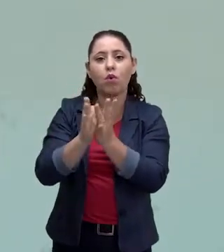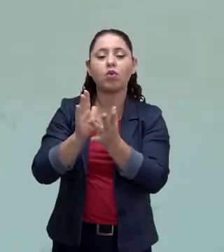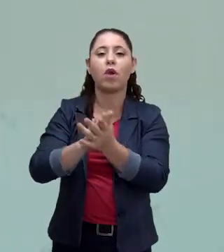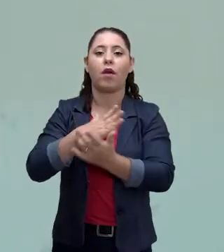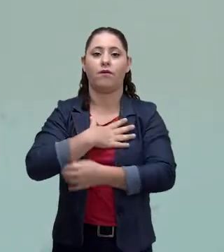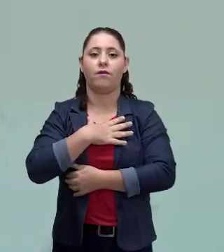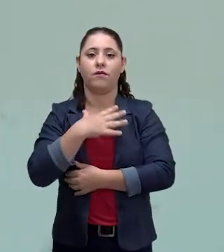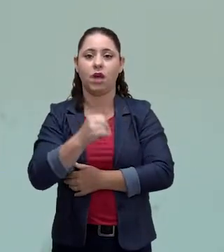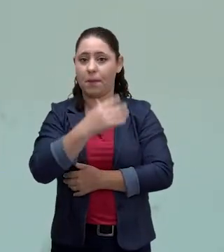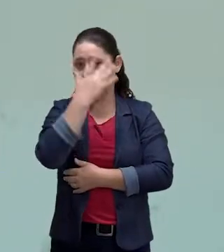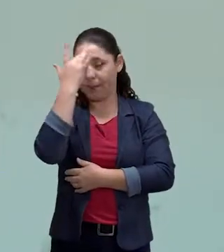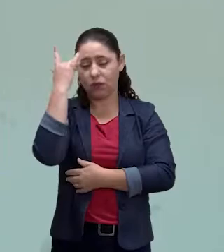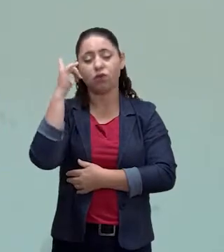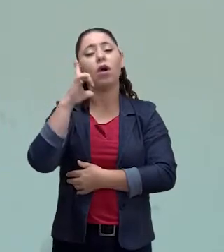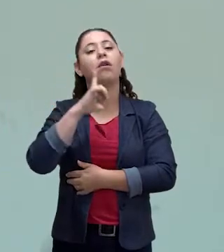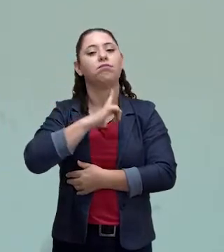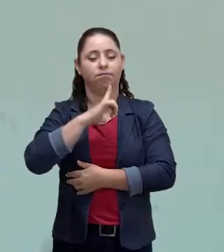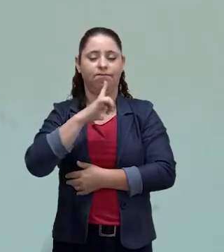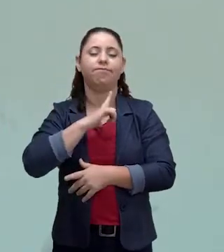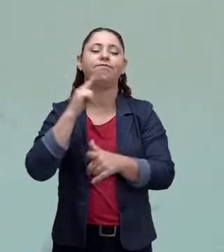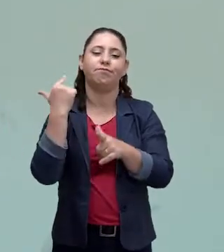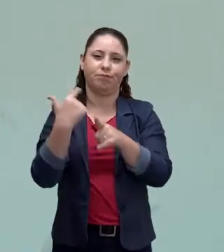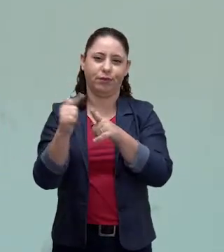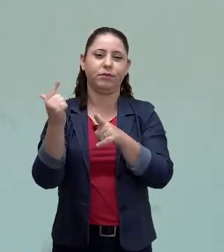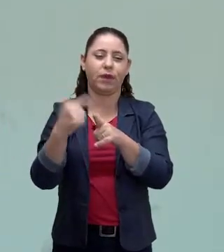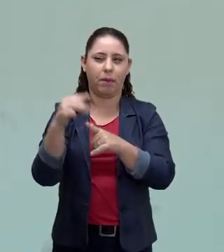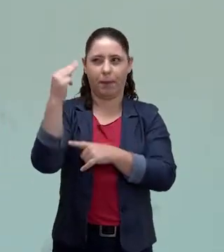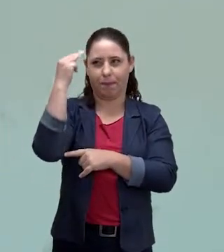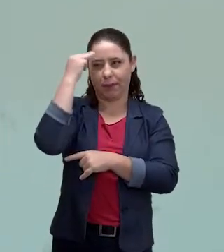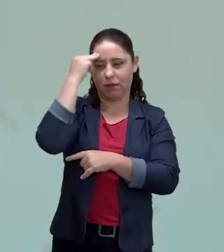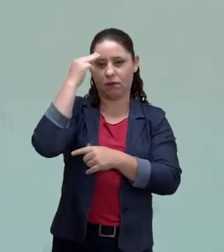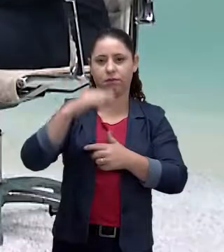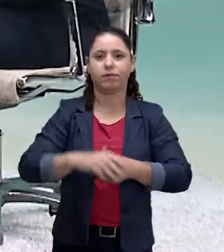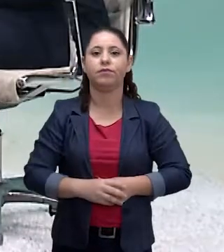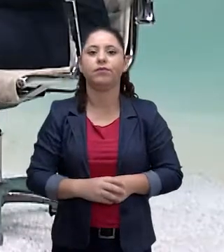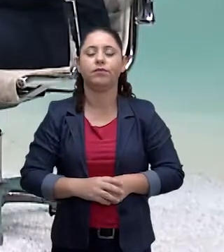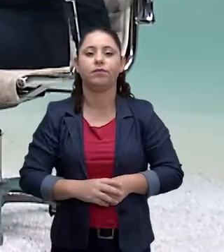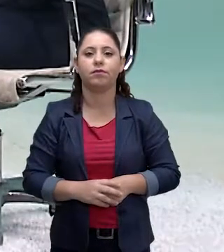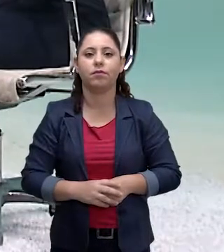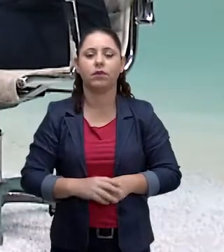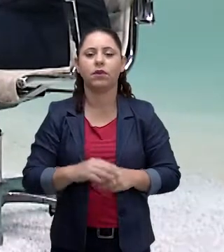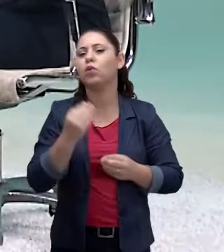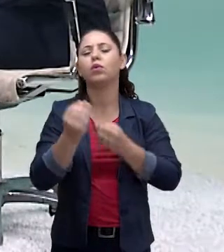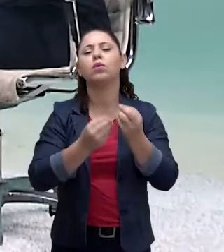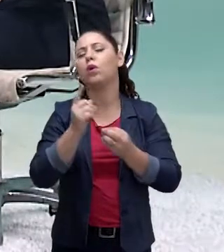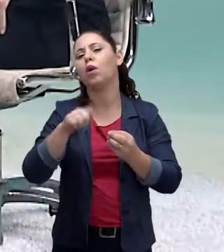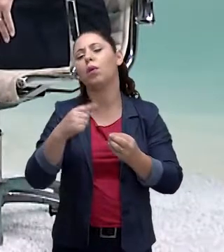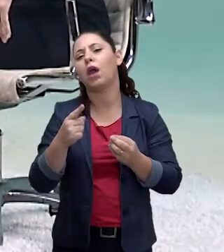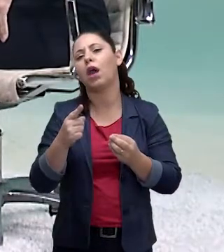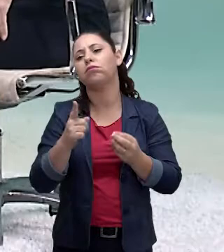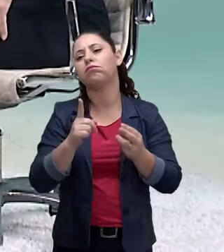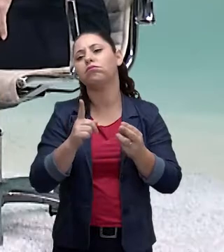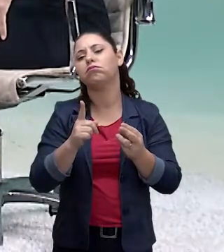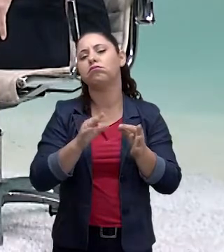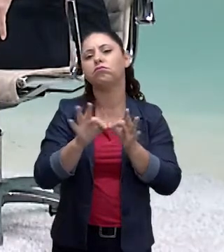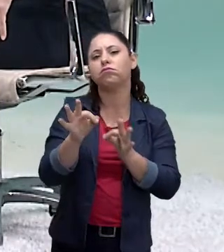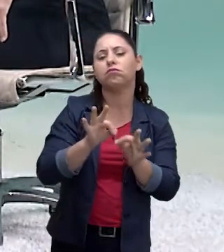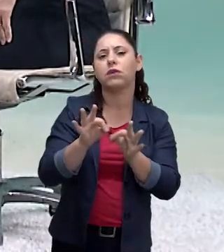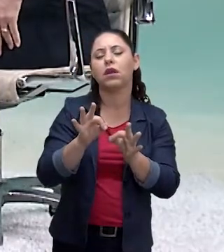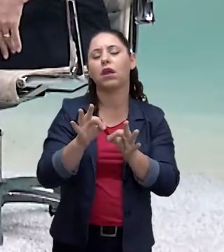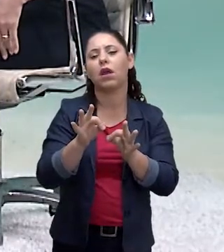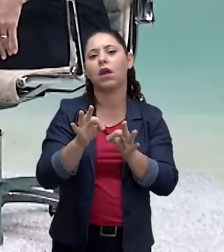esposas, filhos das pessoas que estão nessa condição de doença mental. Sim. Aí como que funciona a